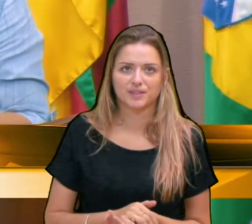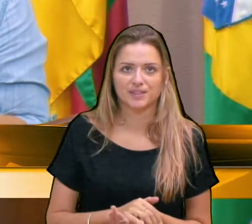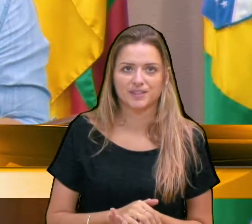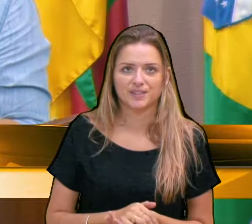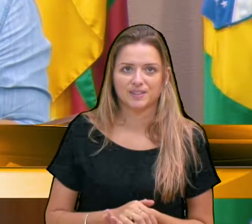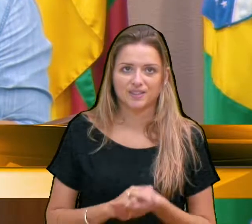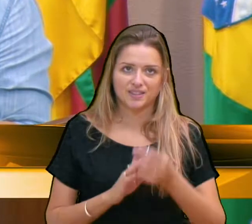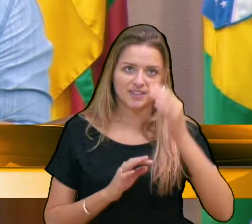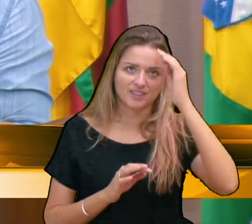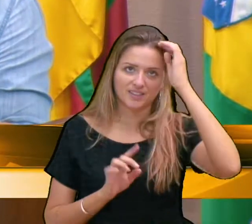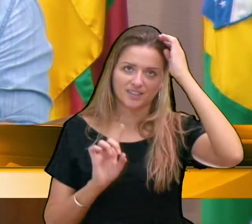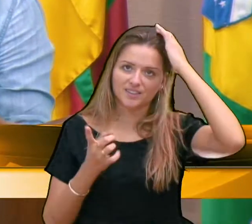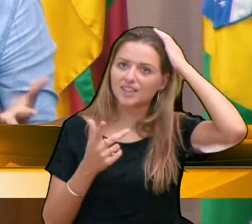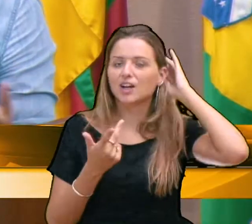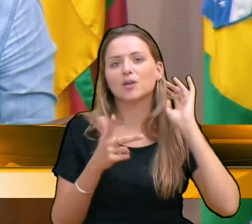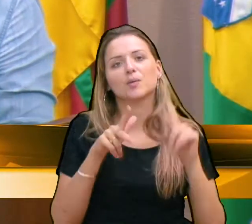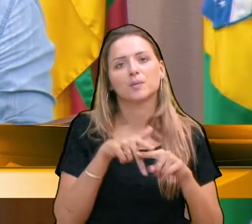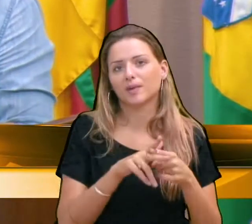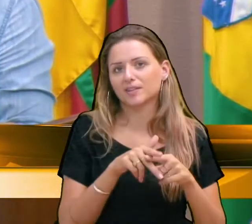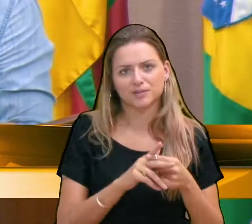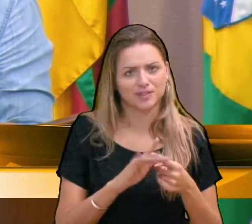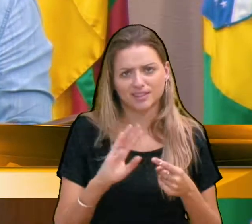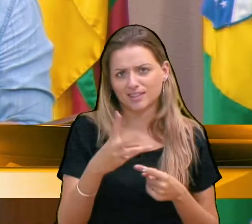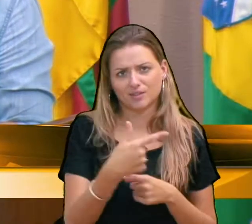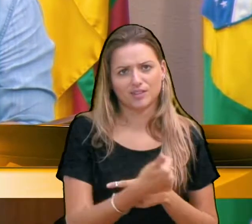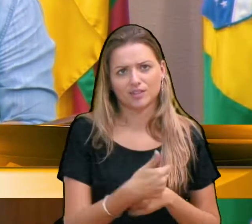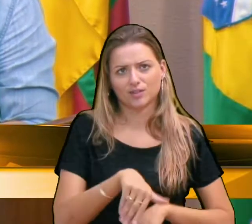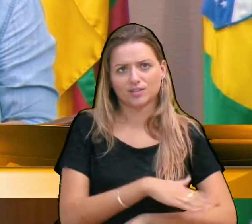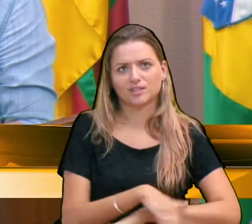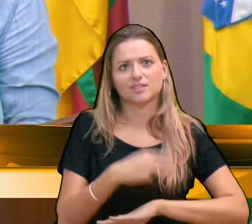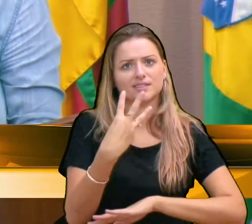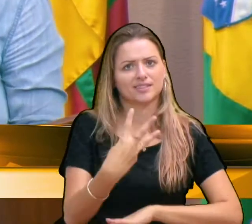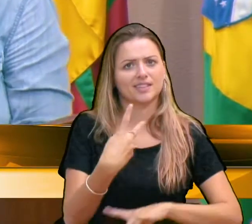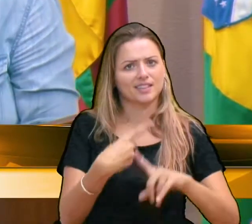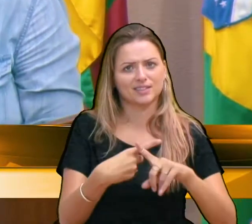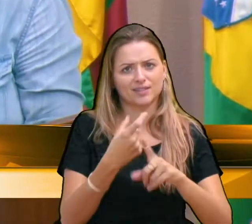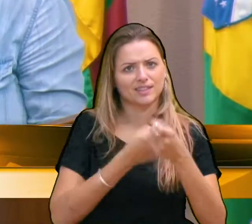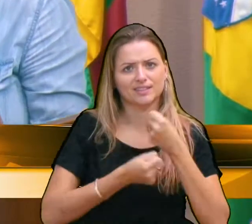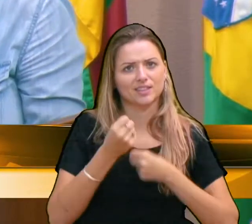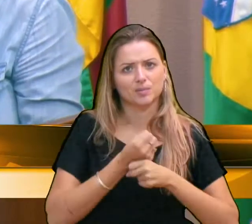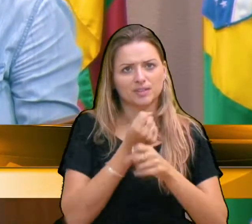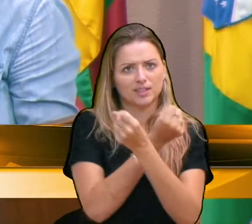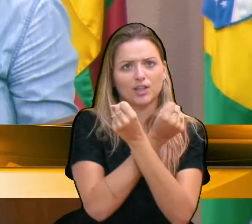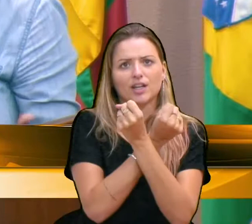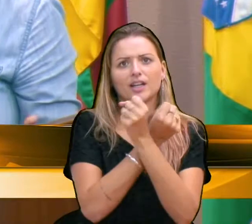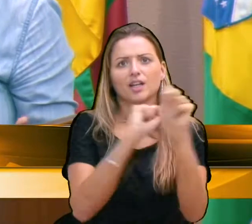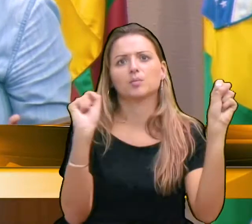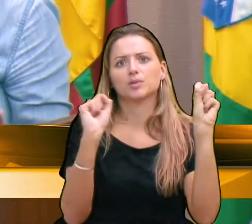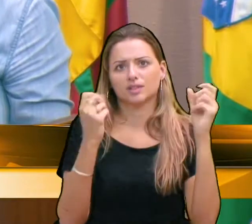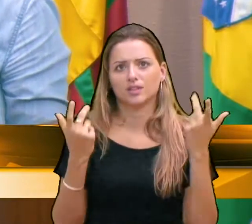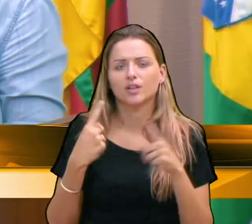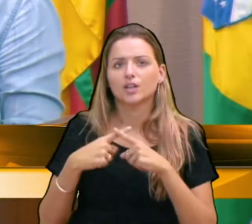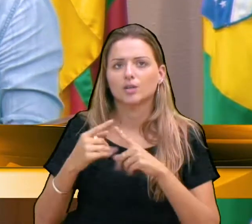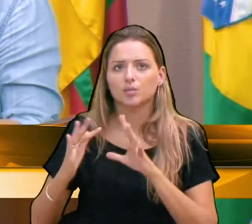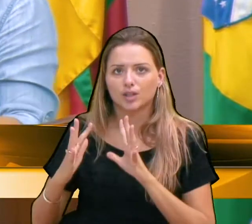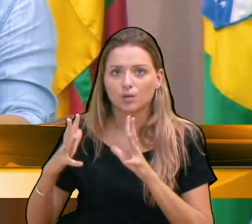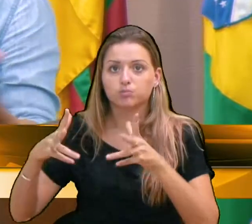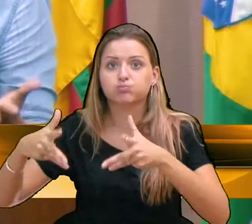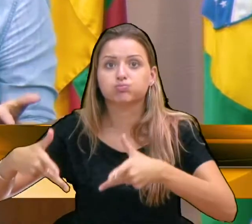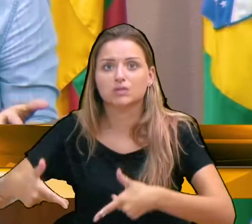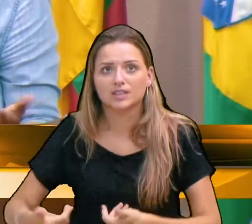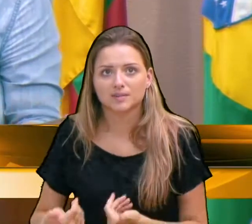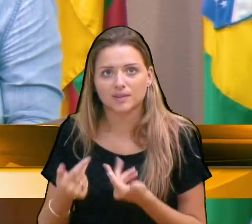Não ocorreu manutenção, né, em todas essas estradas 3 vezes no ano passado, né? Impossível, senão as máquinas e o interior